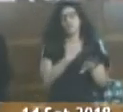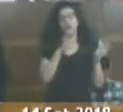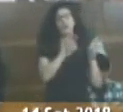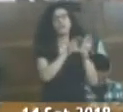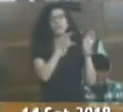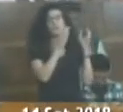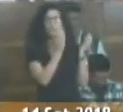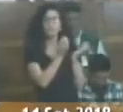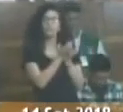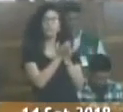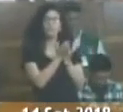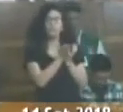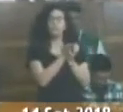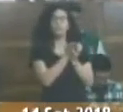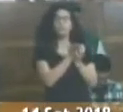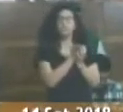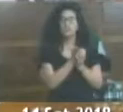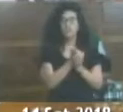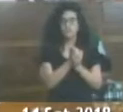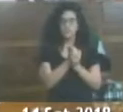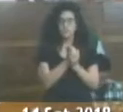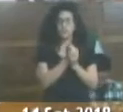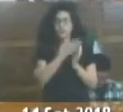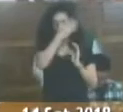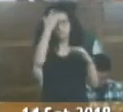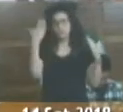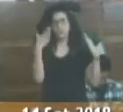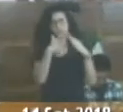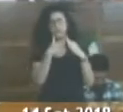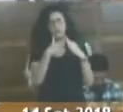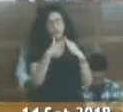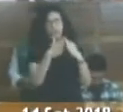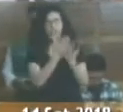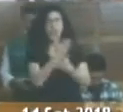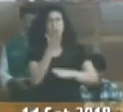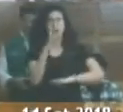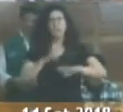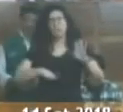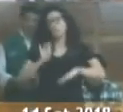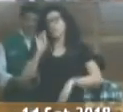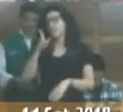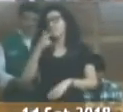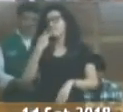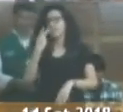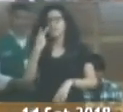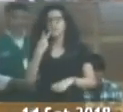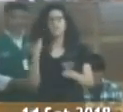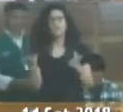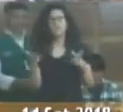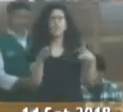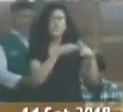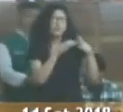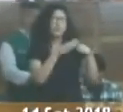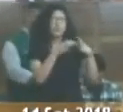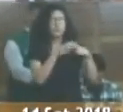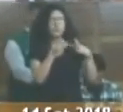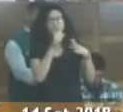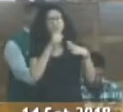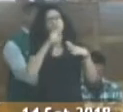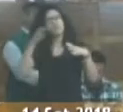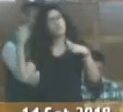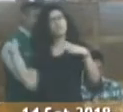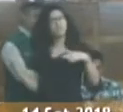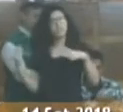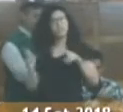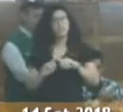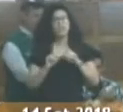tradicionais, é que estamos aí, e os moradores, às vezes a gente só fala assim, comunidades tradicionais, mas tem os moradores também, que